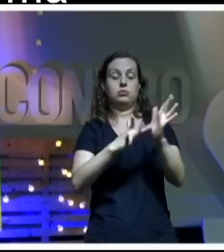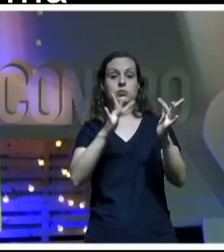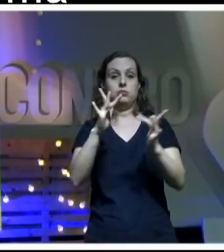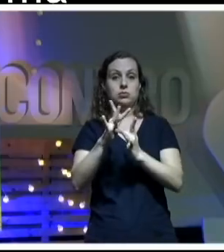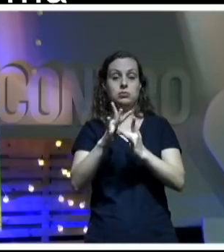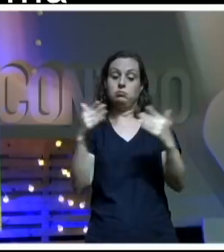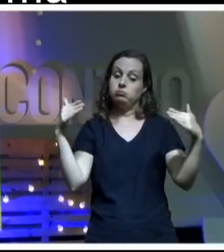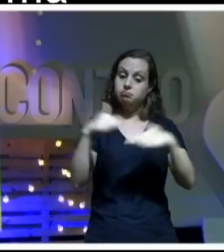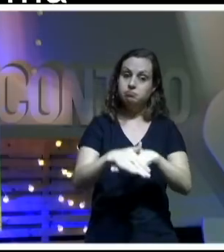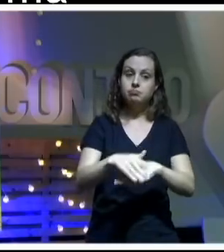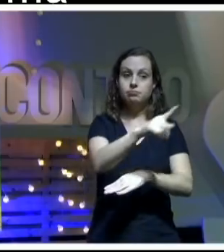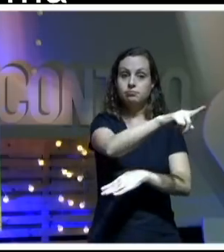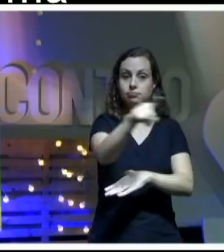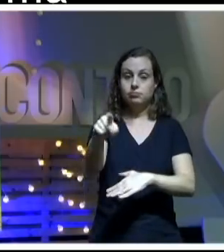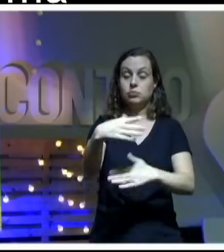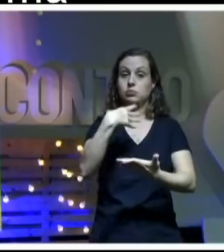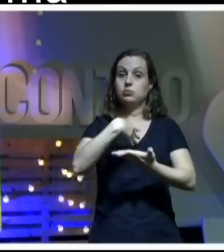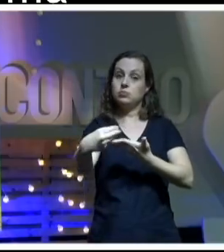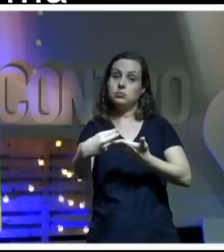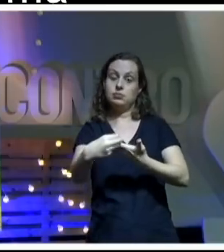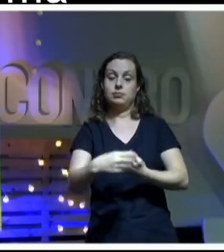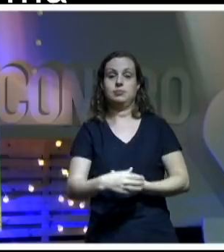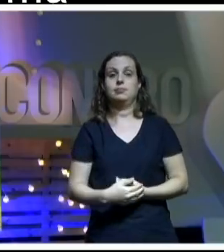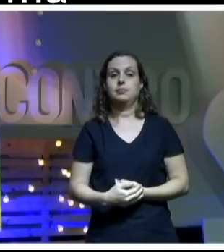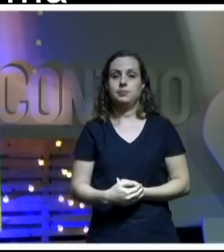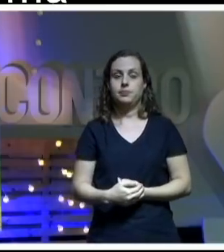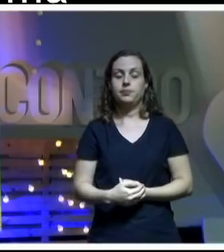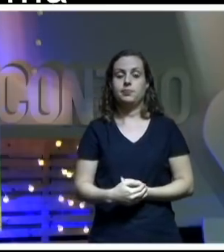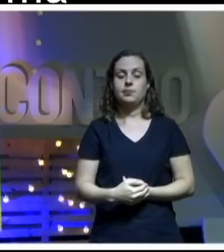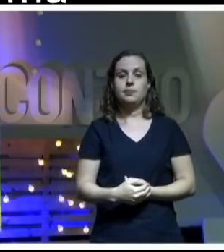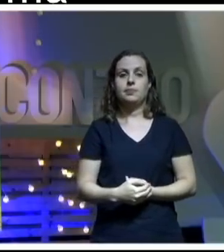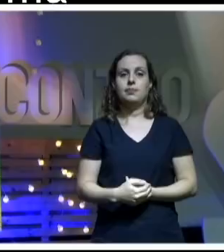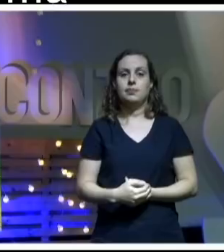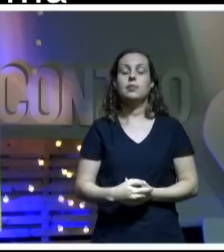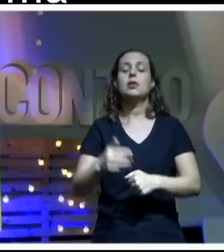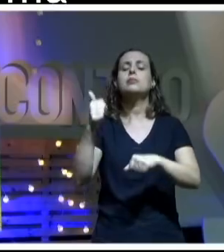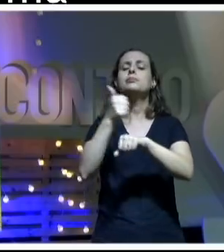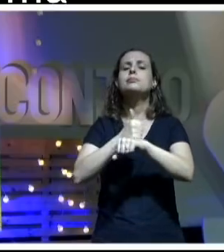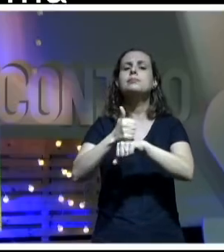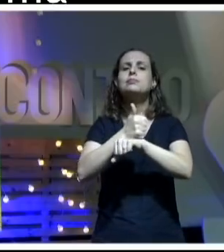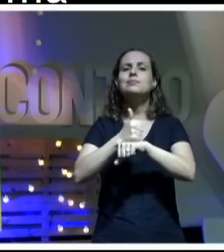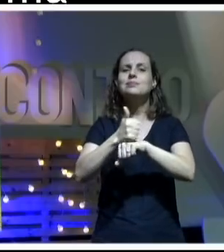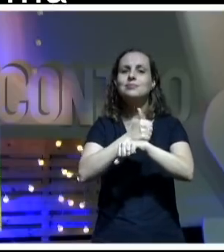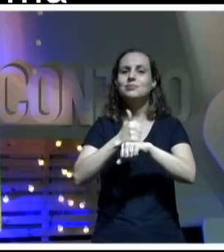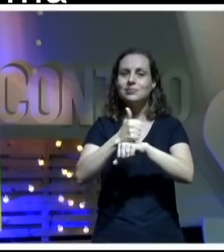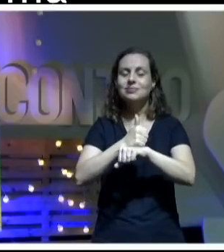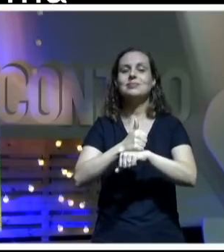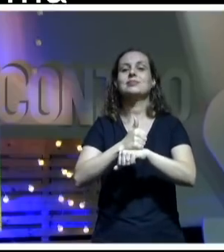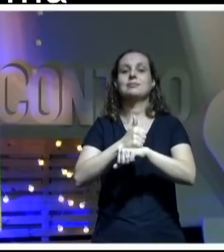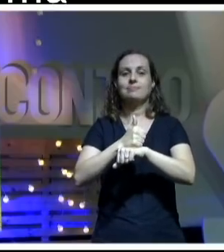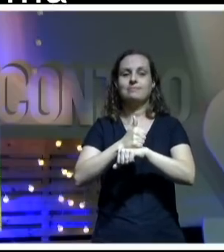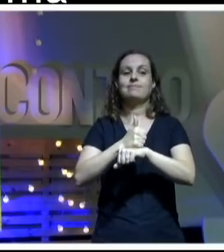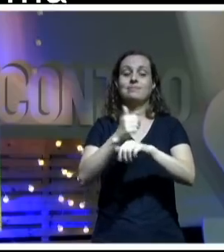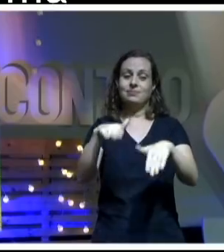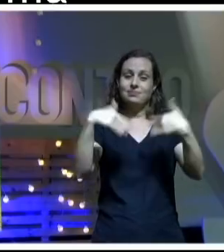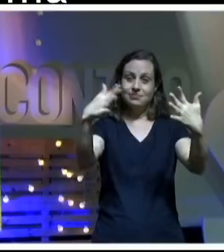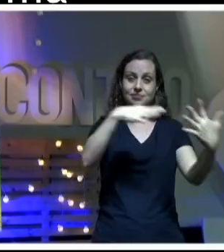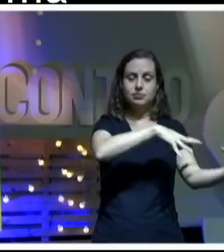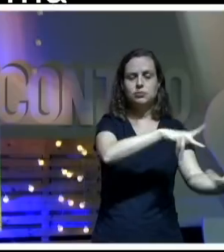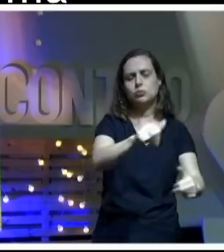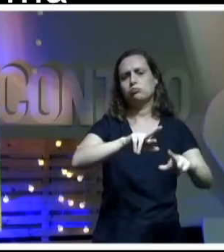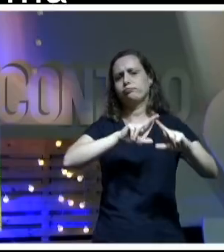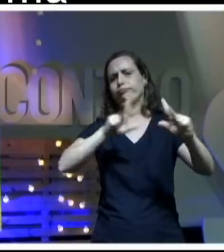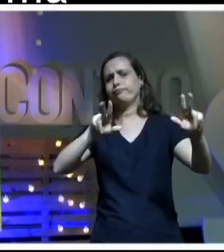ser assim o modo como os profissionais trabalham no mundo moderno é bem diferente muitos